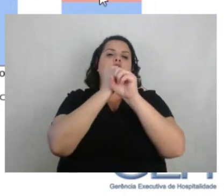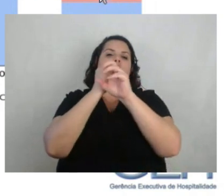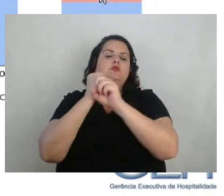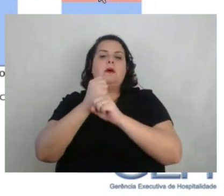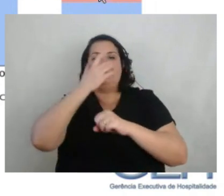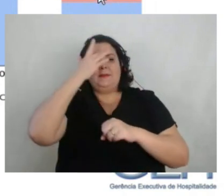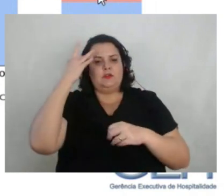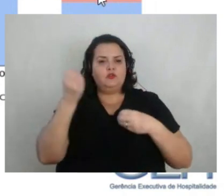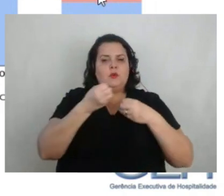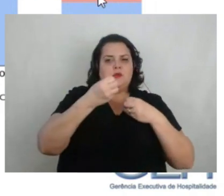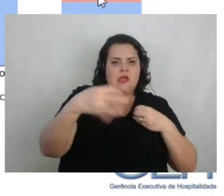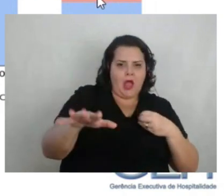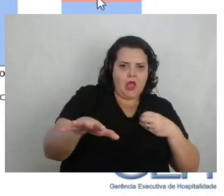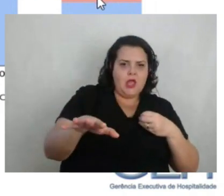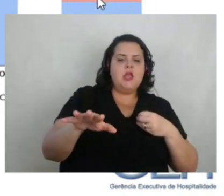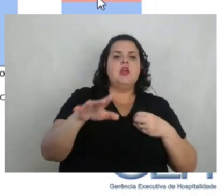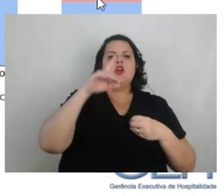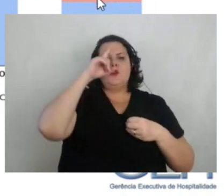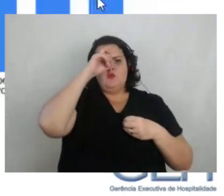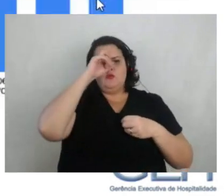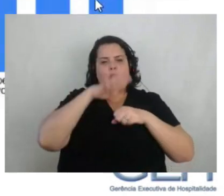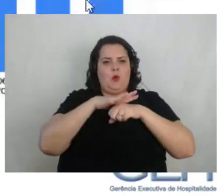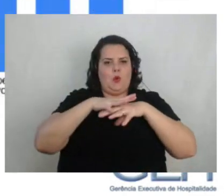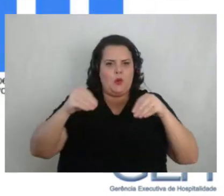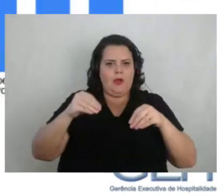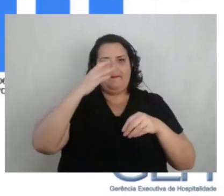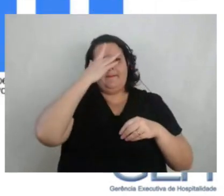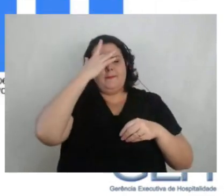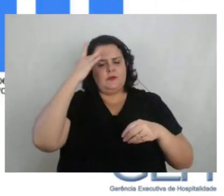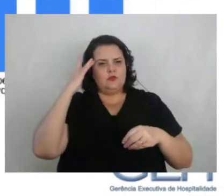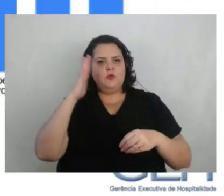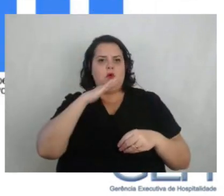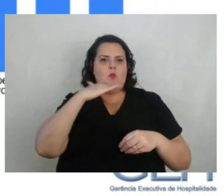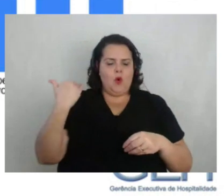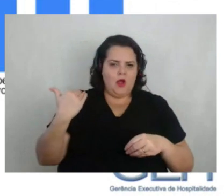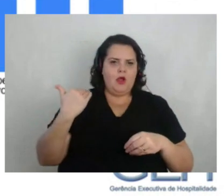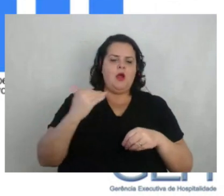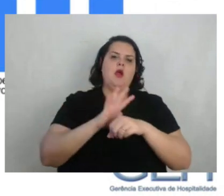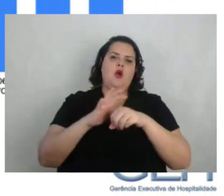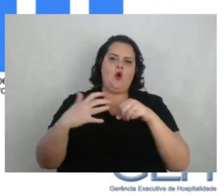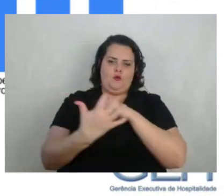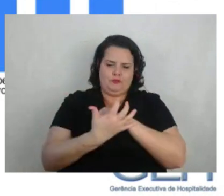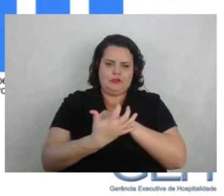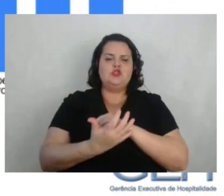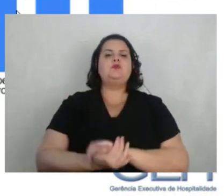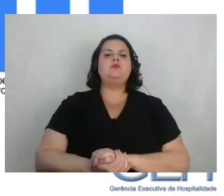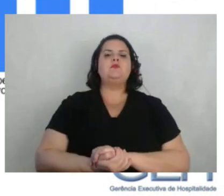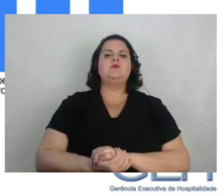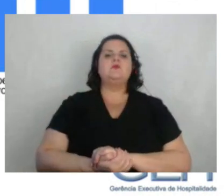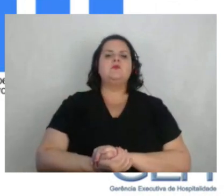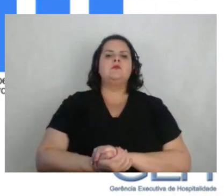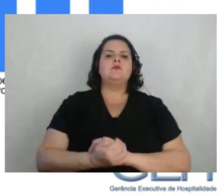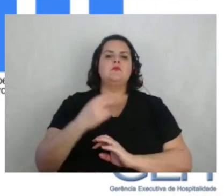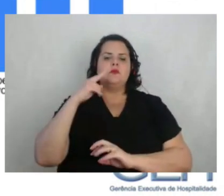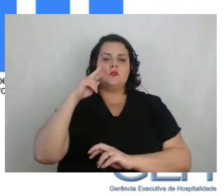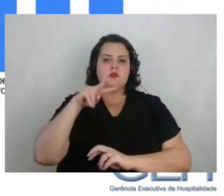e óbitos de Covid e não Covid. Aqui, a grande maioria das nossas